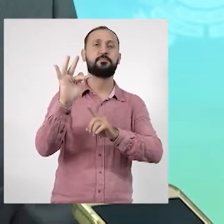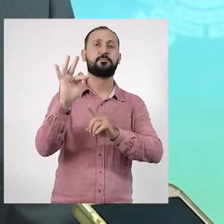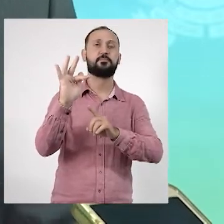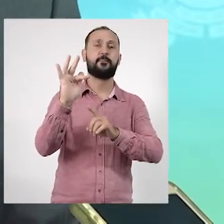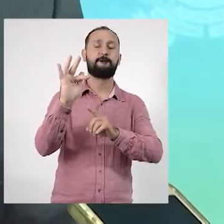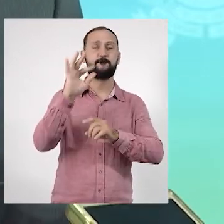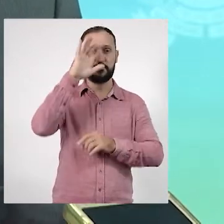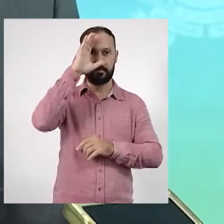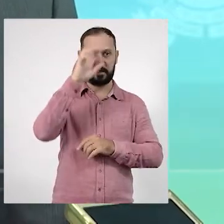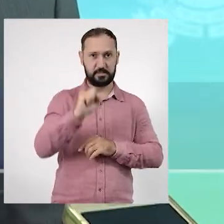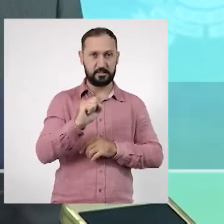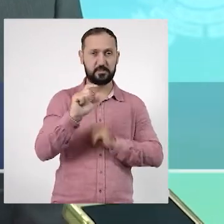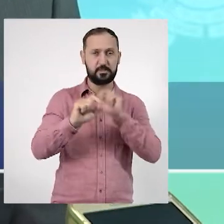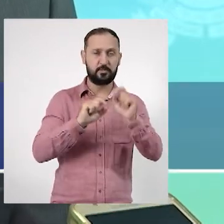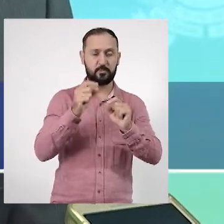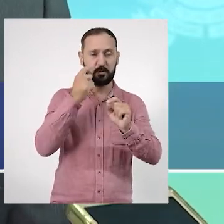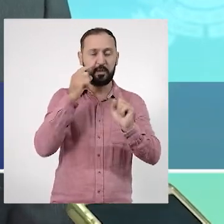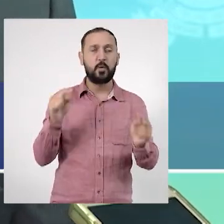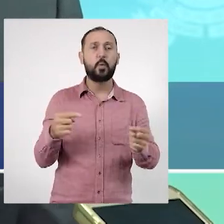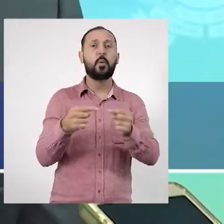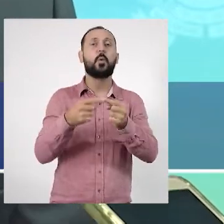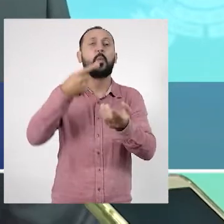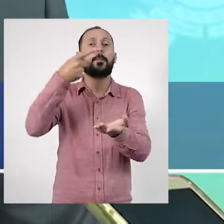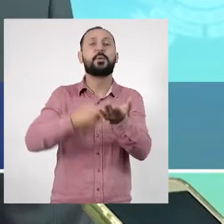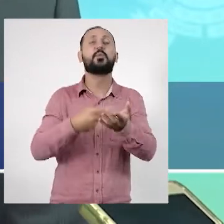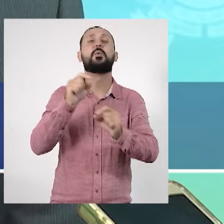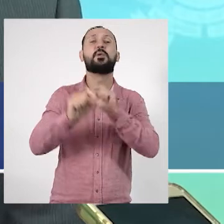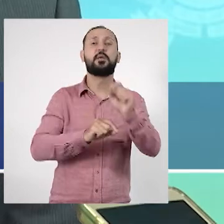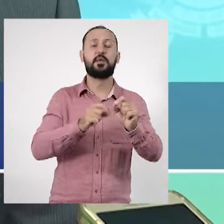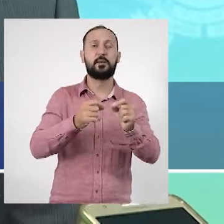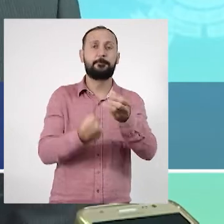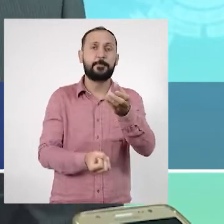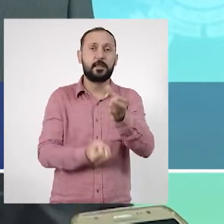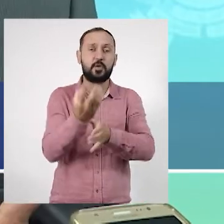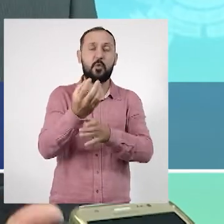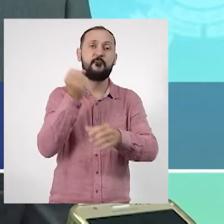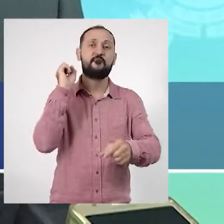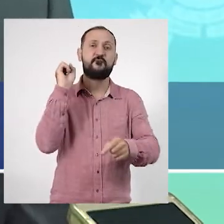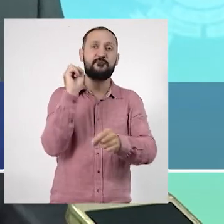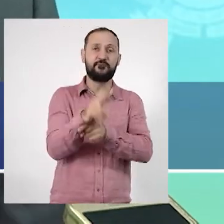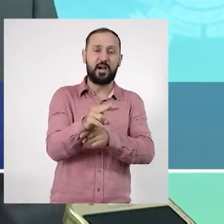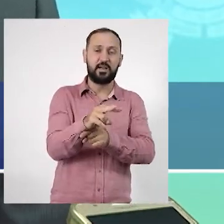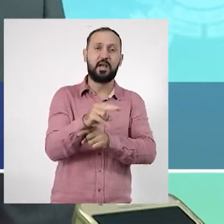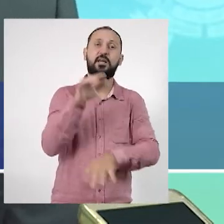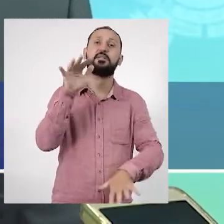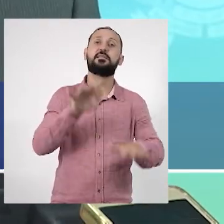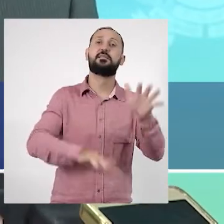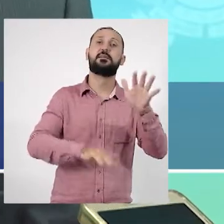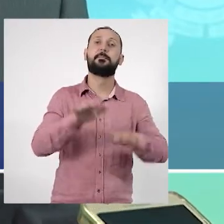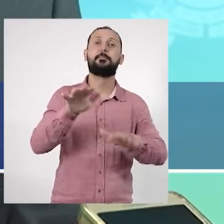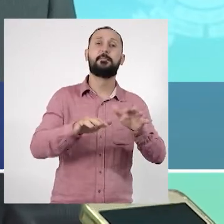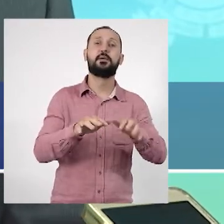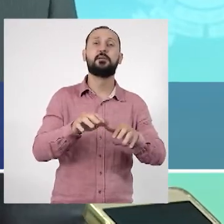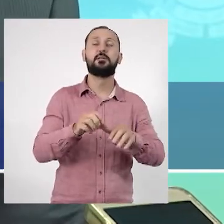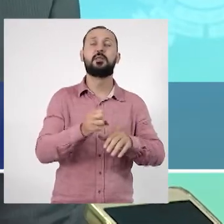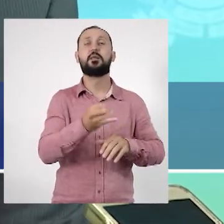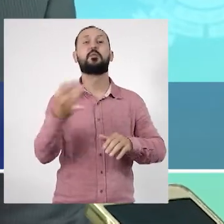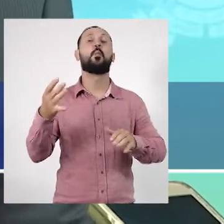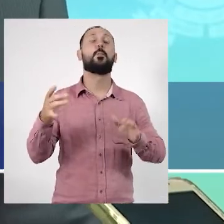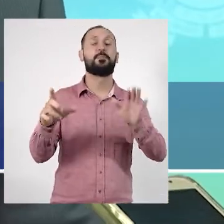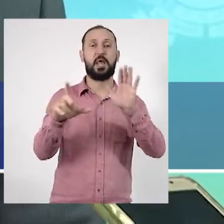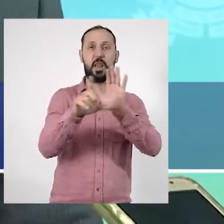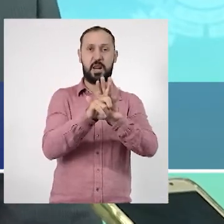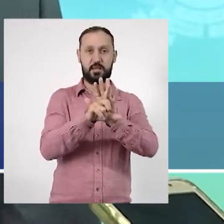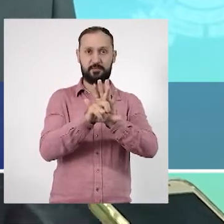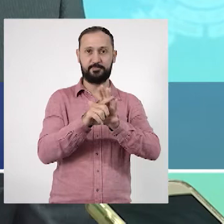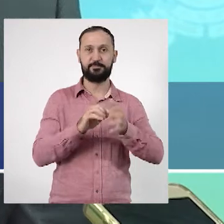em uma de suas decisões, por acórdão, definiu que criação de cargos dependem da